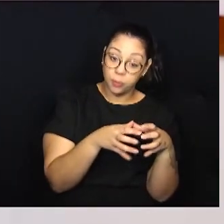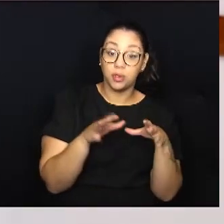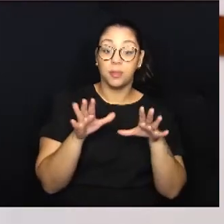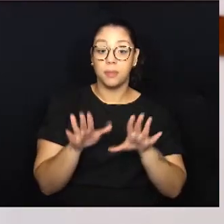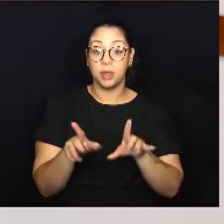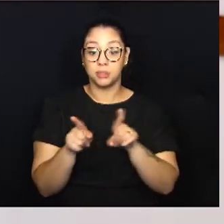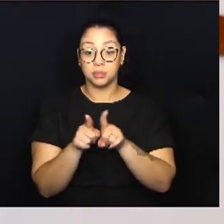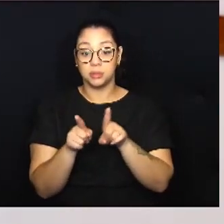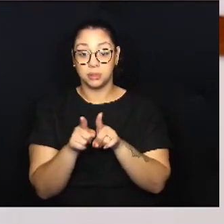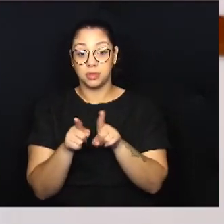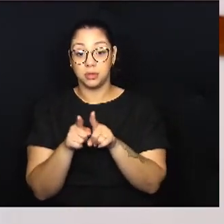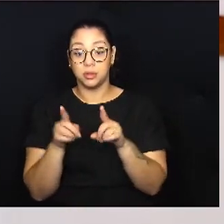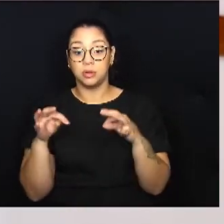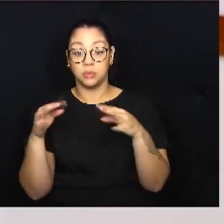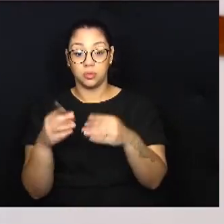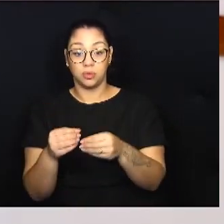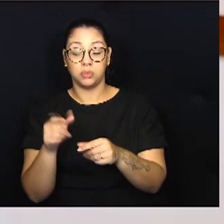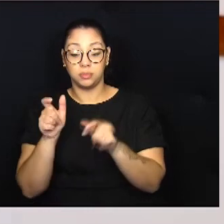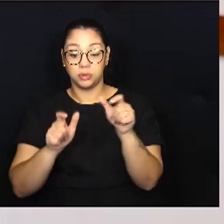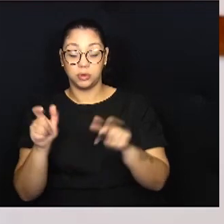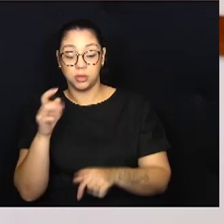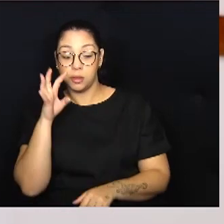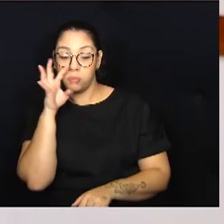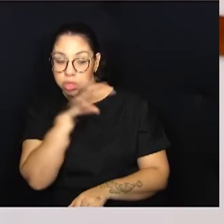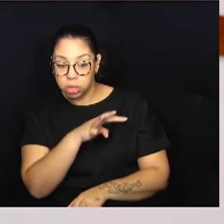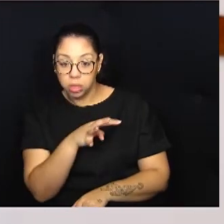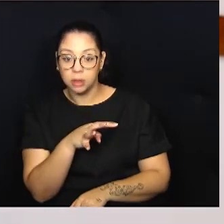quem proferiu essas ofensas e quem